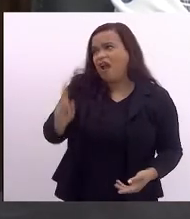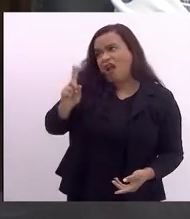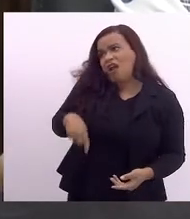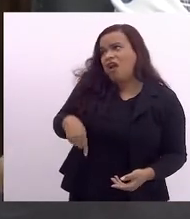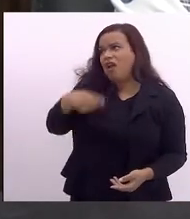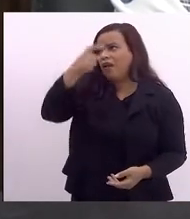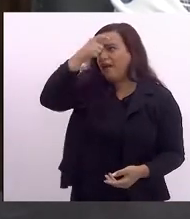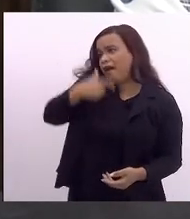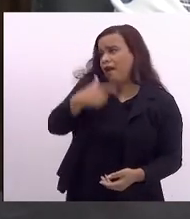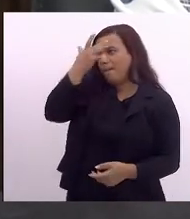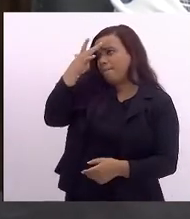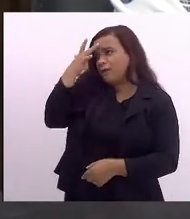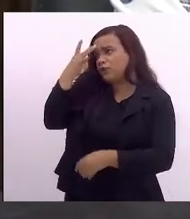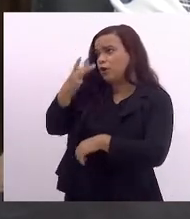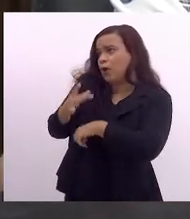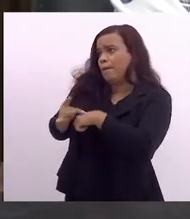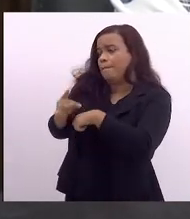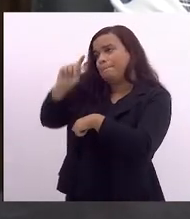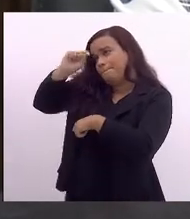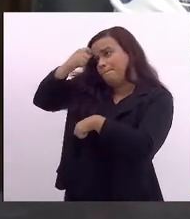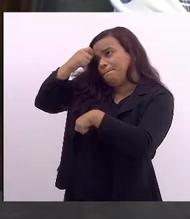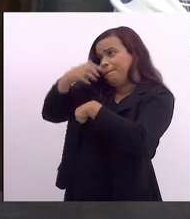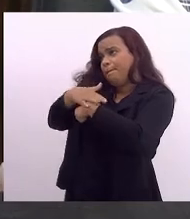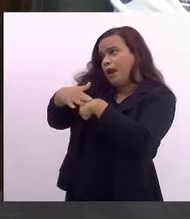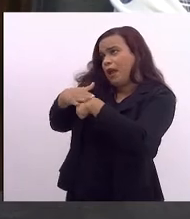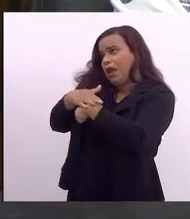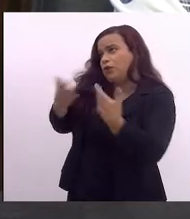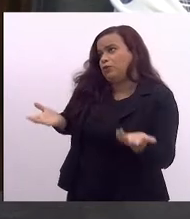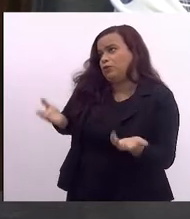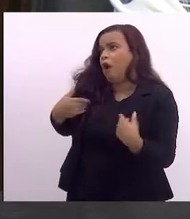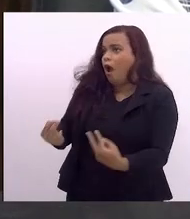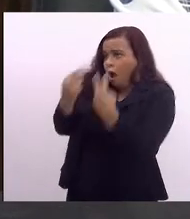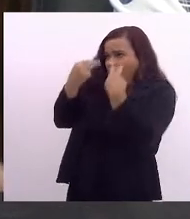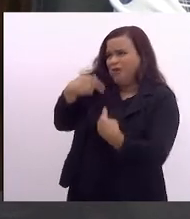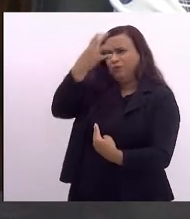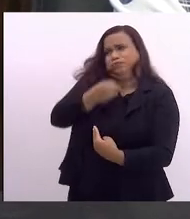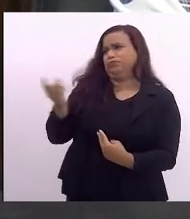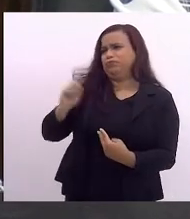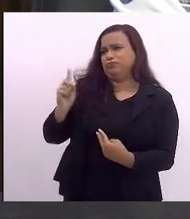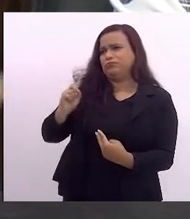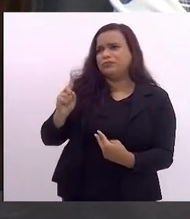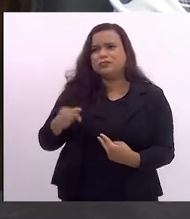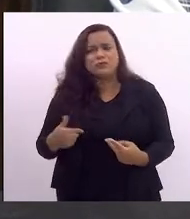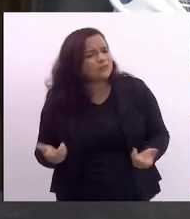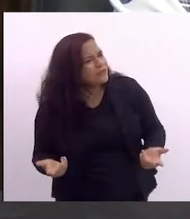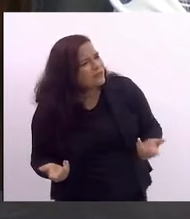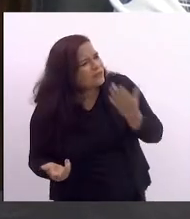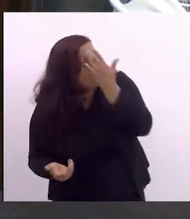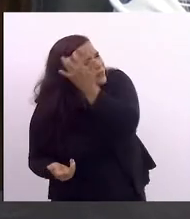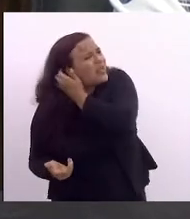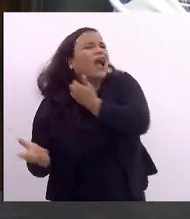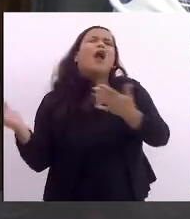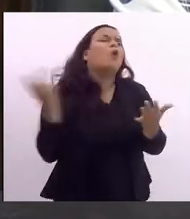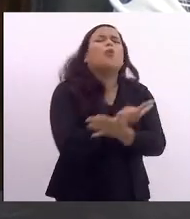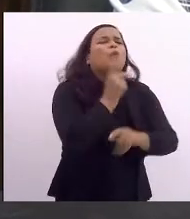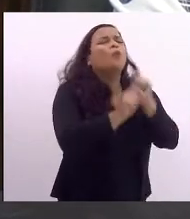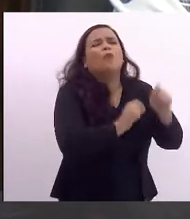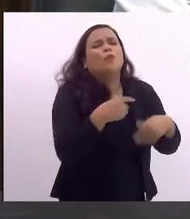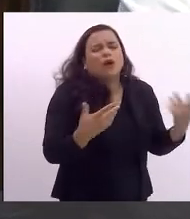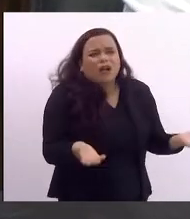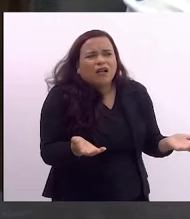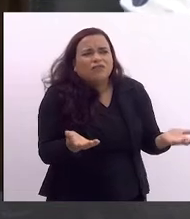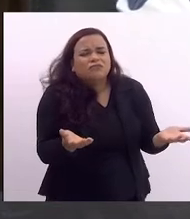cor. É só você olhar para mim. Não sei onde é que você está vendo um menino bonito. Aí eu falei, mas aconteceu alguma coisa para que